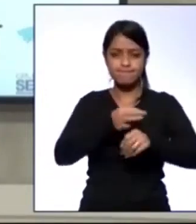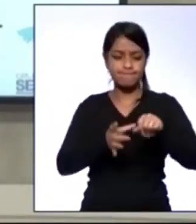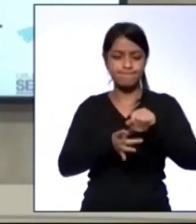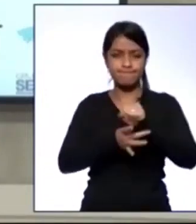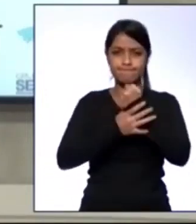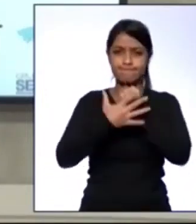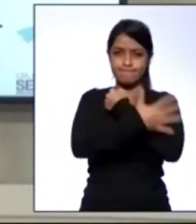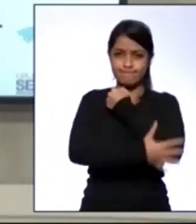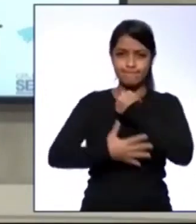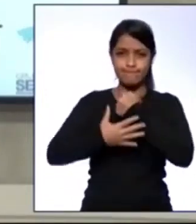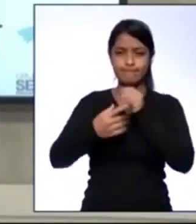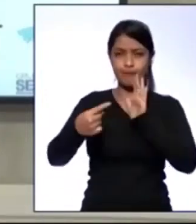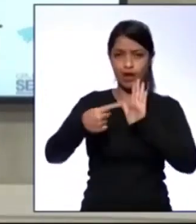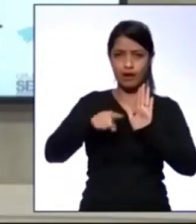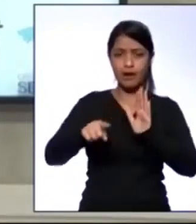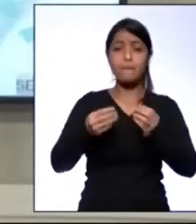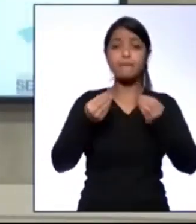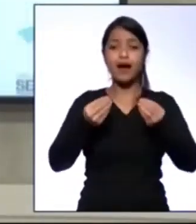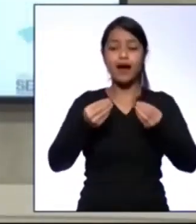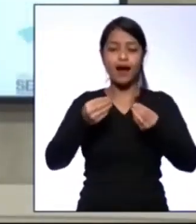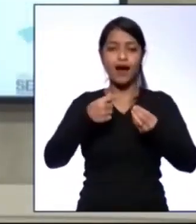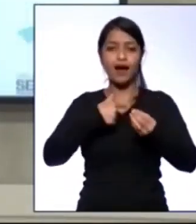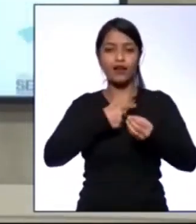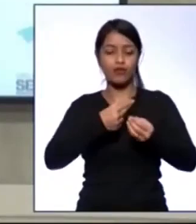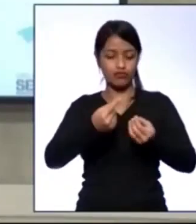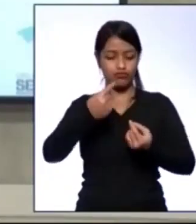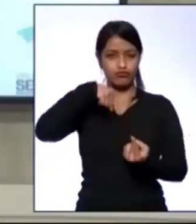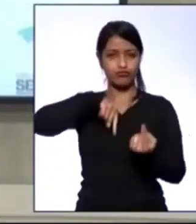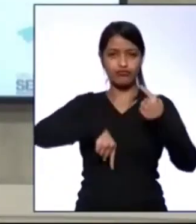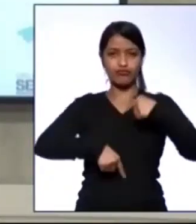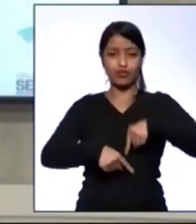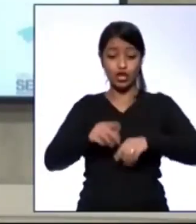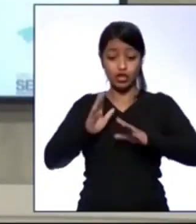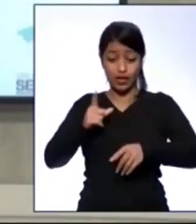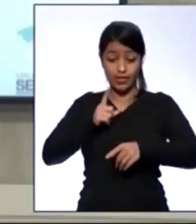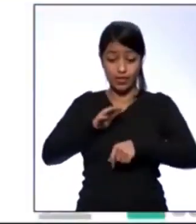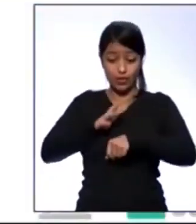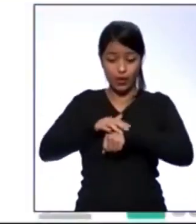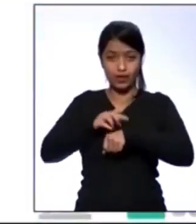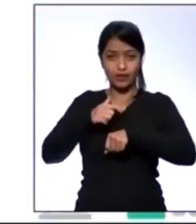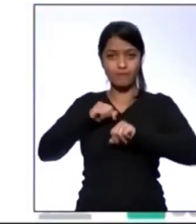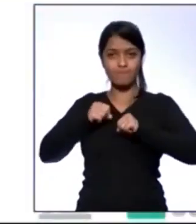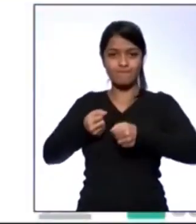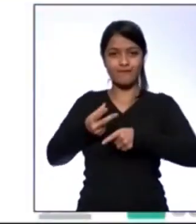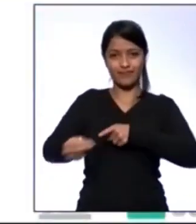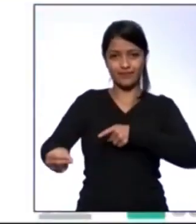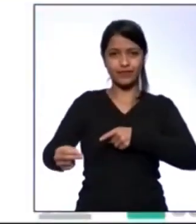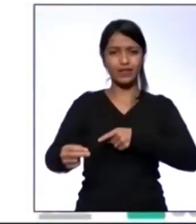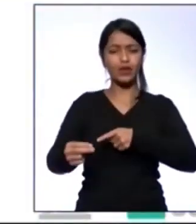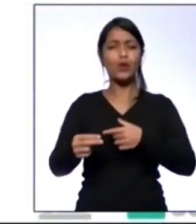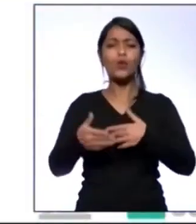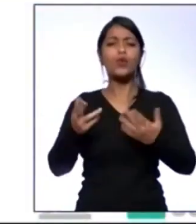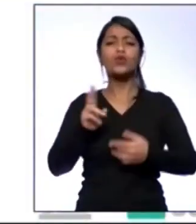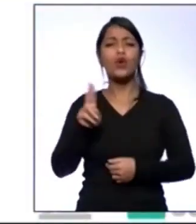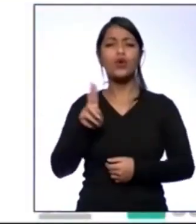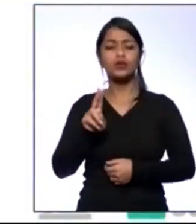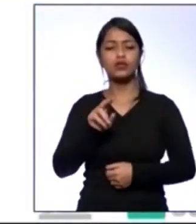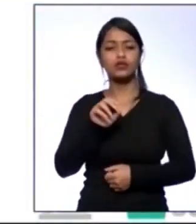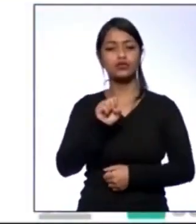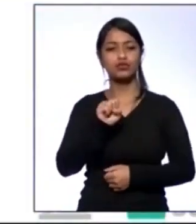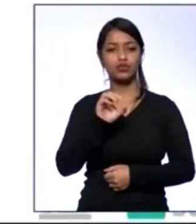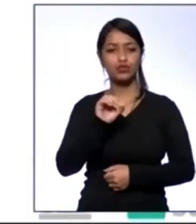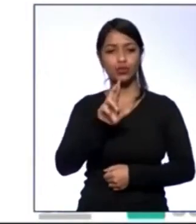mal já instalado. Então, vamos lá, presta atenção aqui. É o soro imune. É o soro